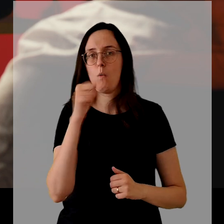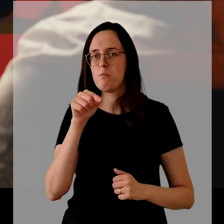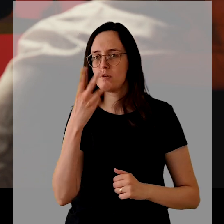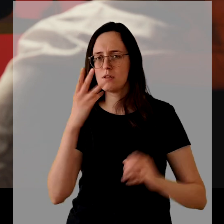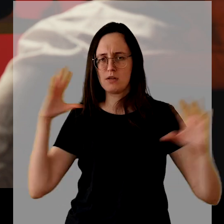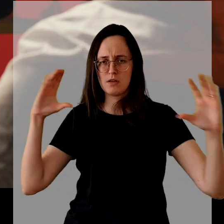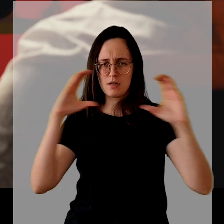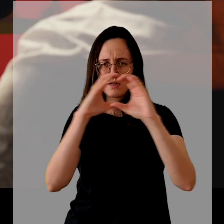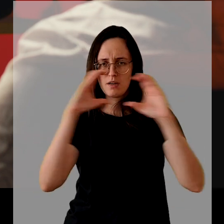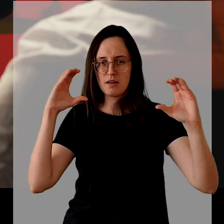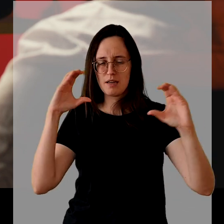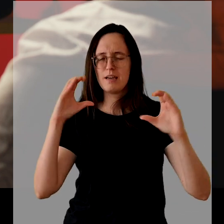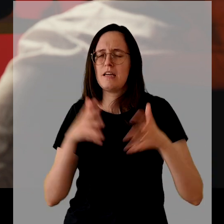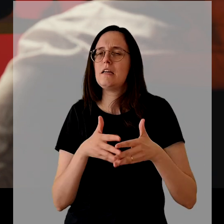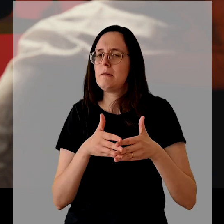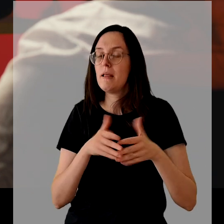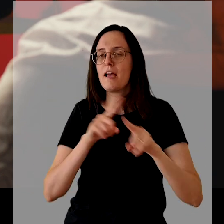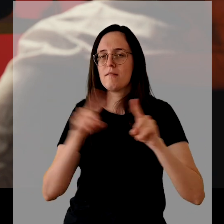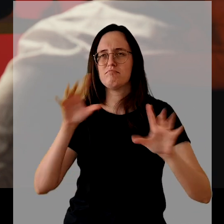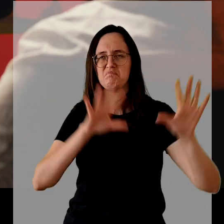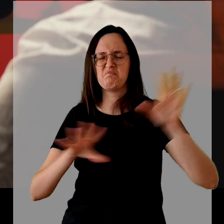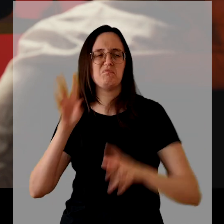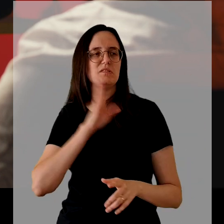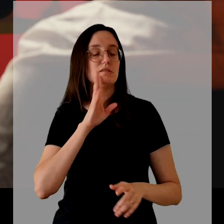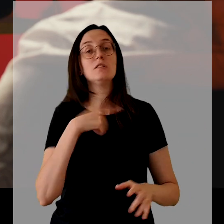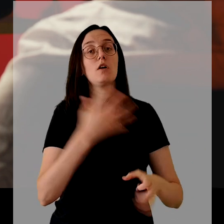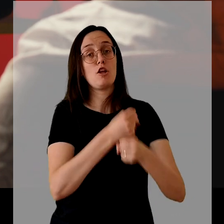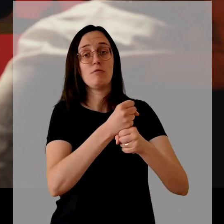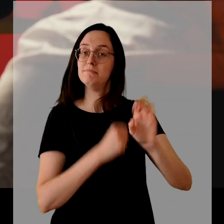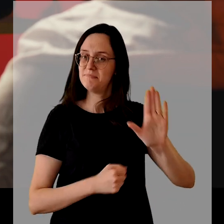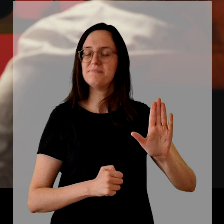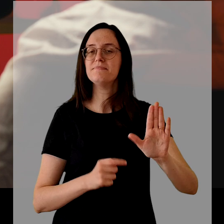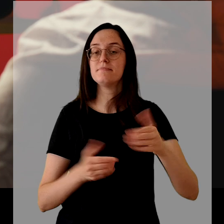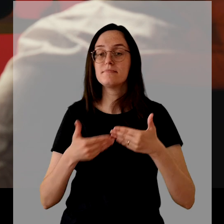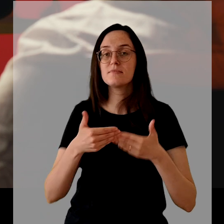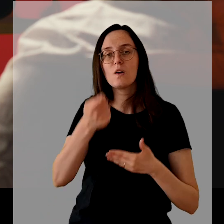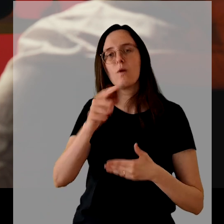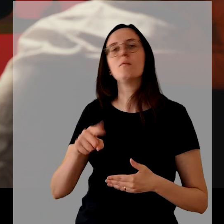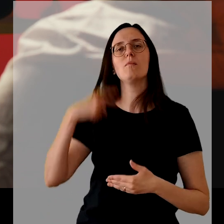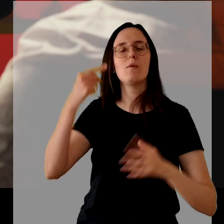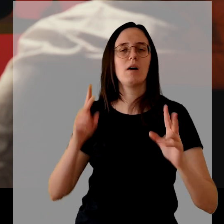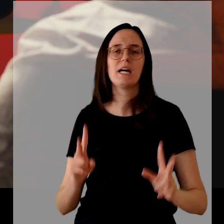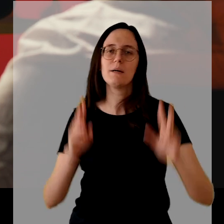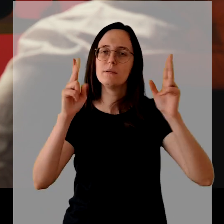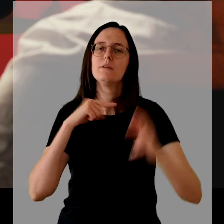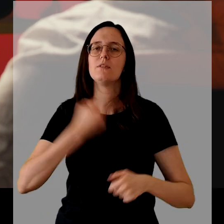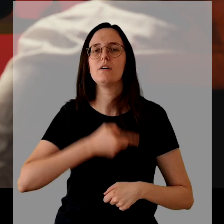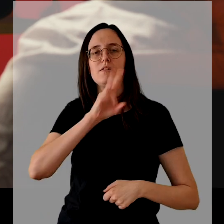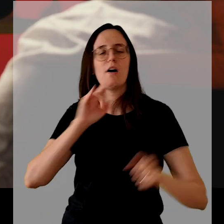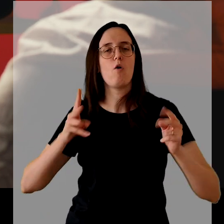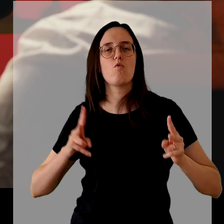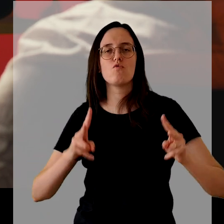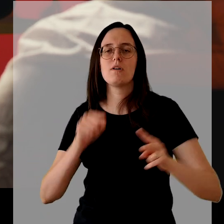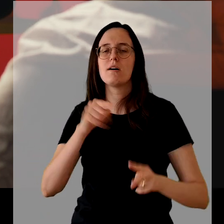1.3 dificulta bastante ali pro foquista, mas a estética ficou bem legal. Mas vamos segurar um pouquinho, que daqui a pouco, no próximo episódio, a gente